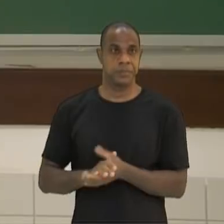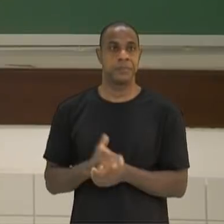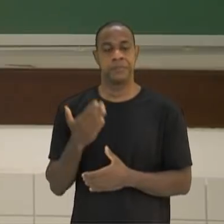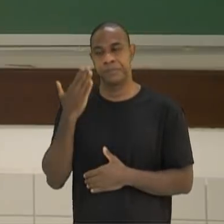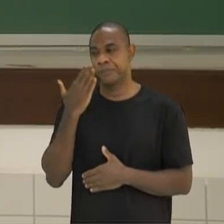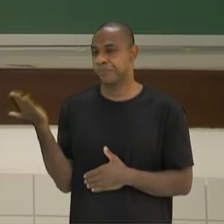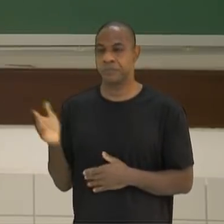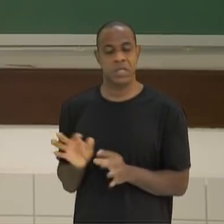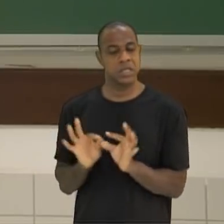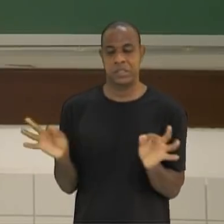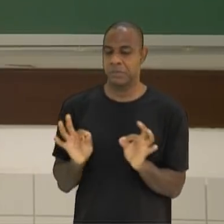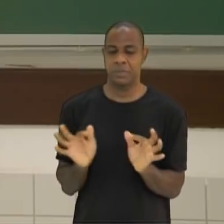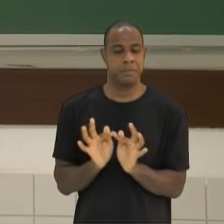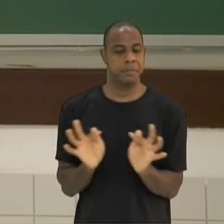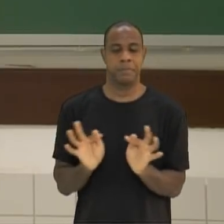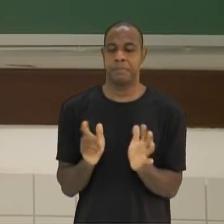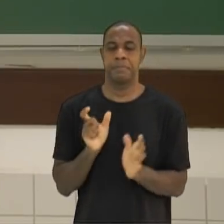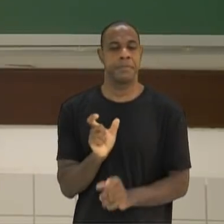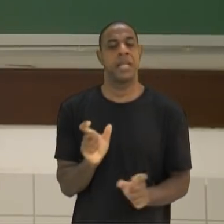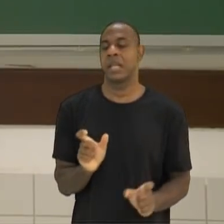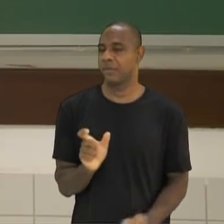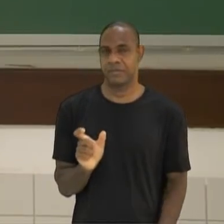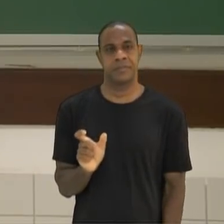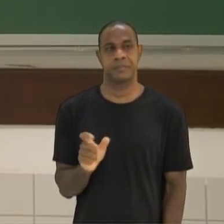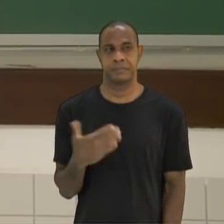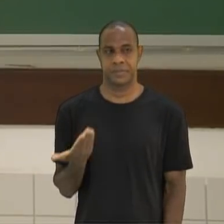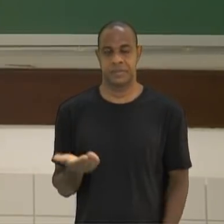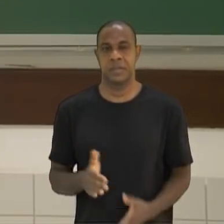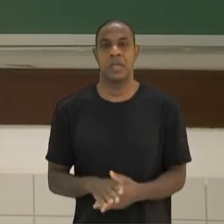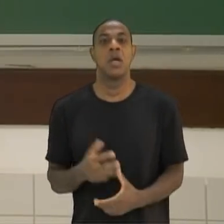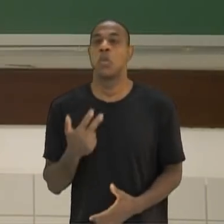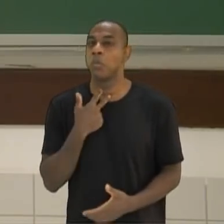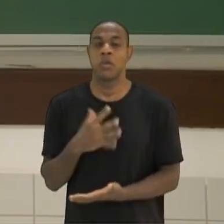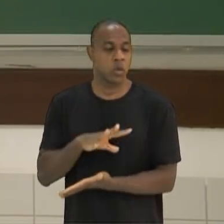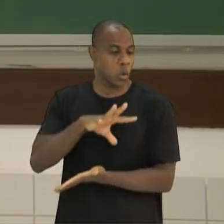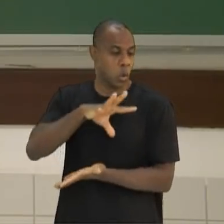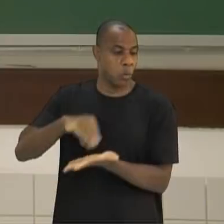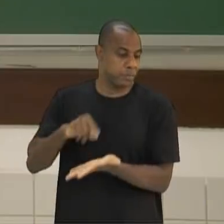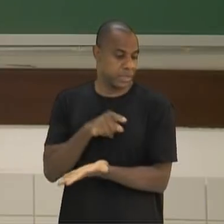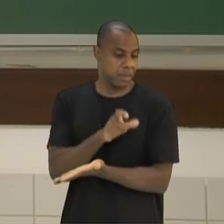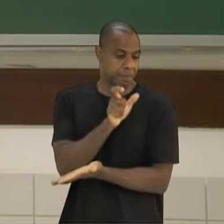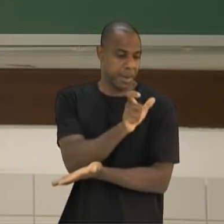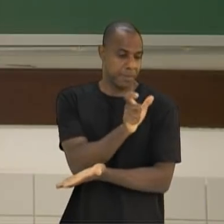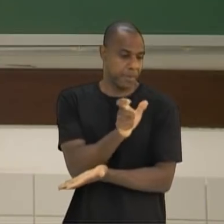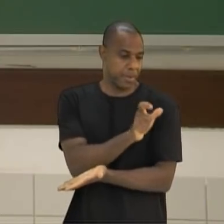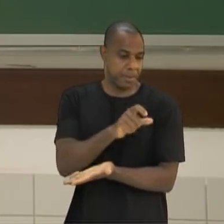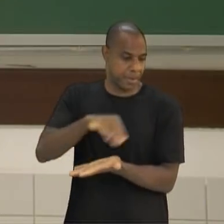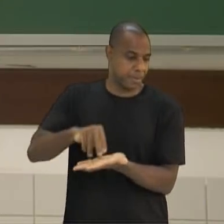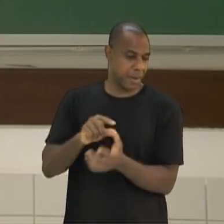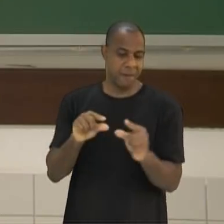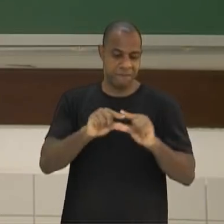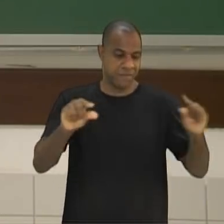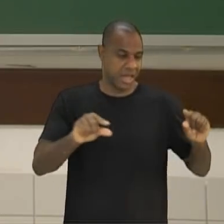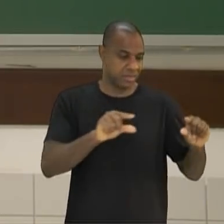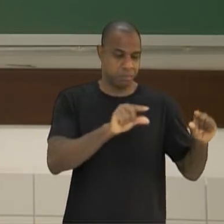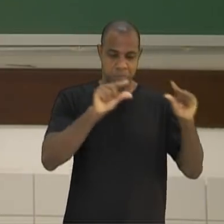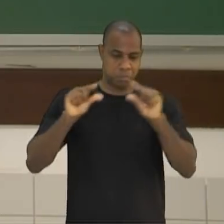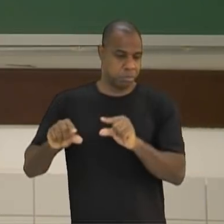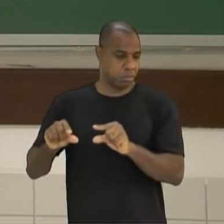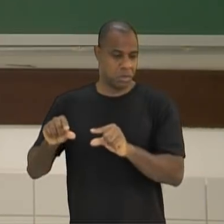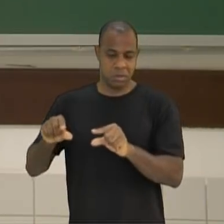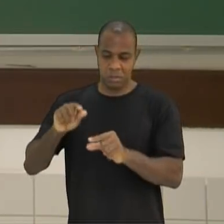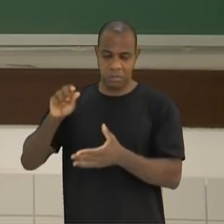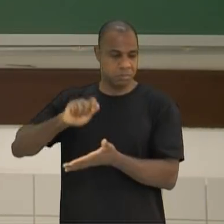minhas palavras. Tem que ter originalidade na autoria, eu não posso copiar palavras ali, frases inteiras,